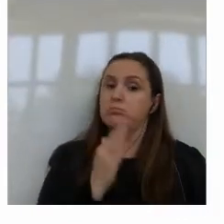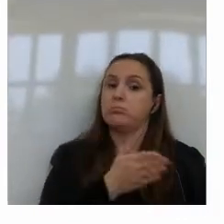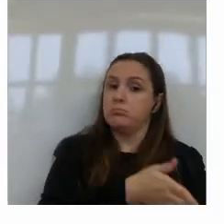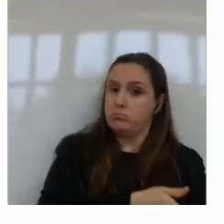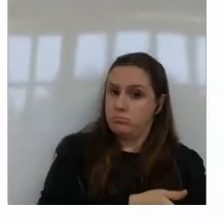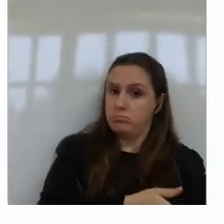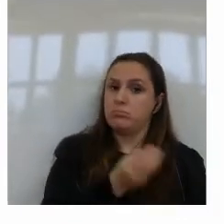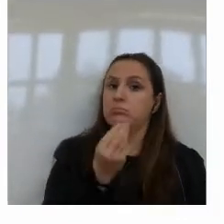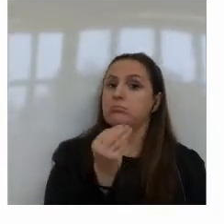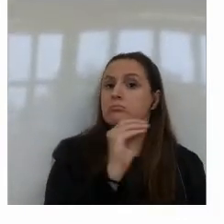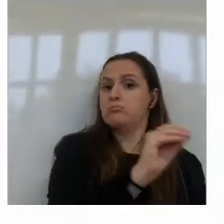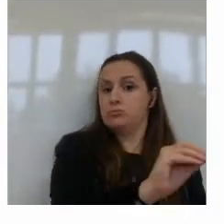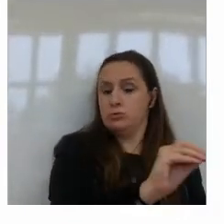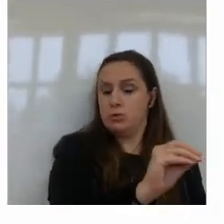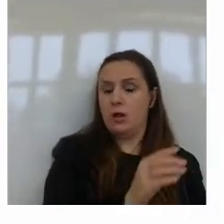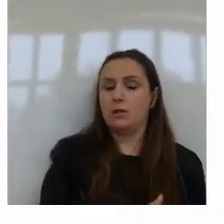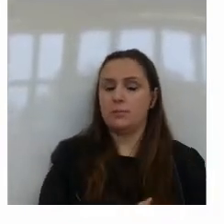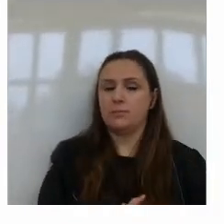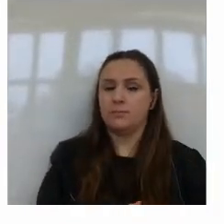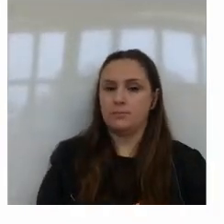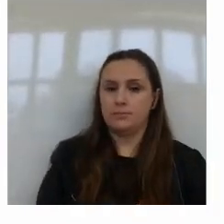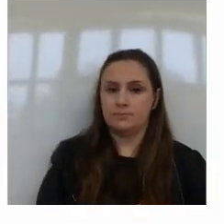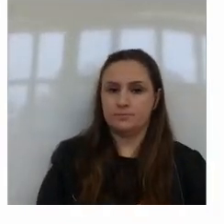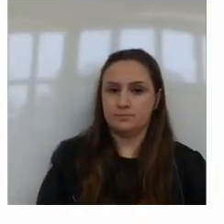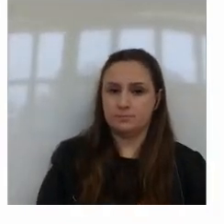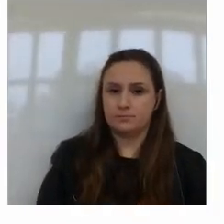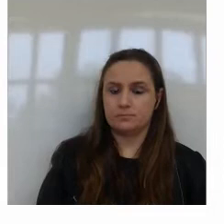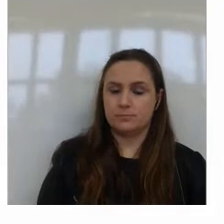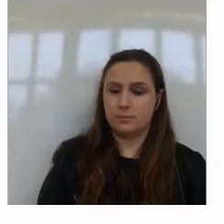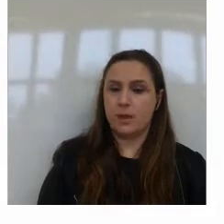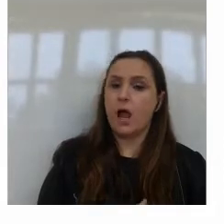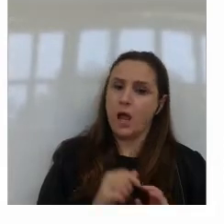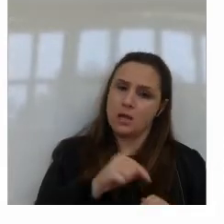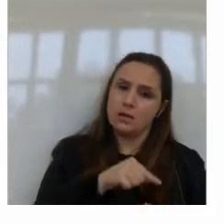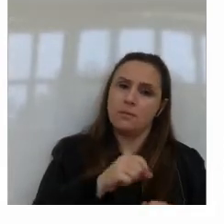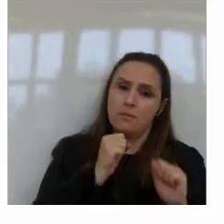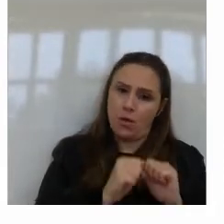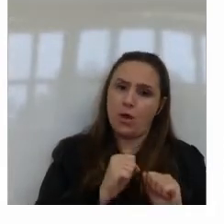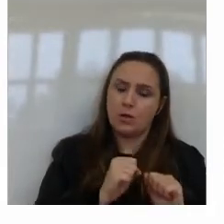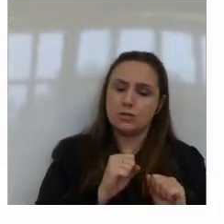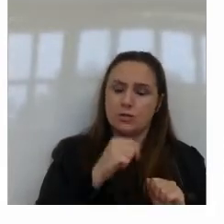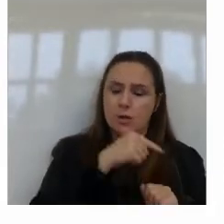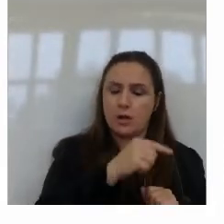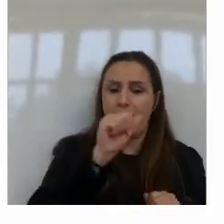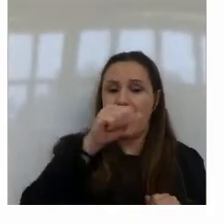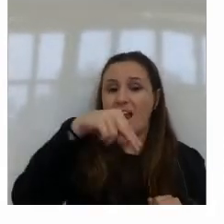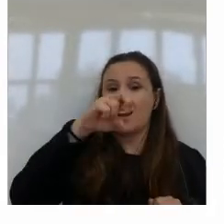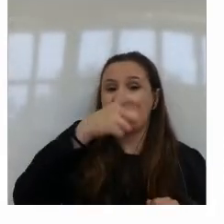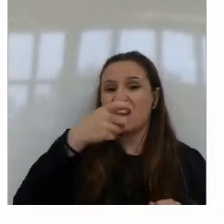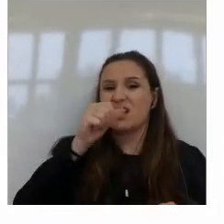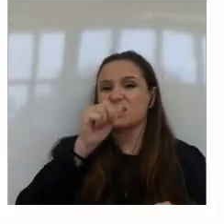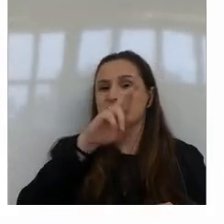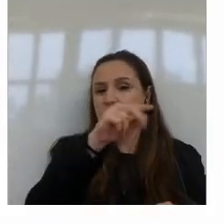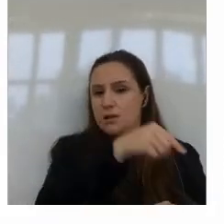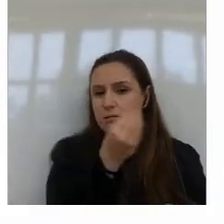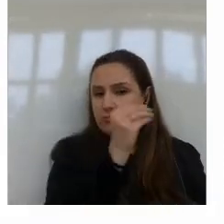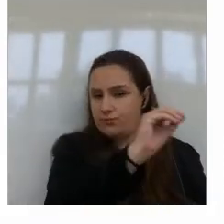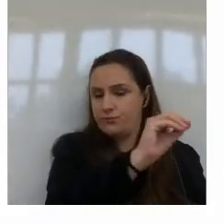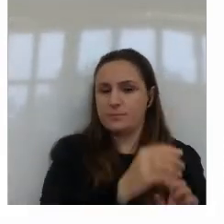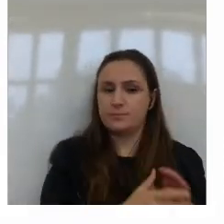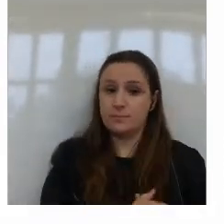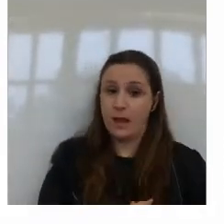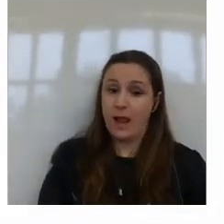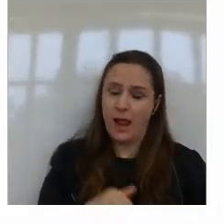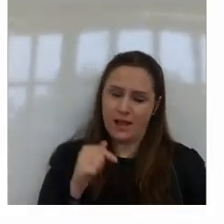a partir dela o aluno vai ter a disponibilidade, através do componente curricular no Moodle, de anexar ou de